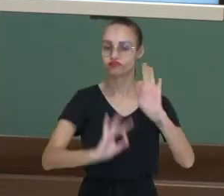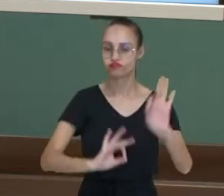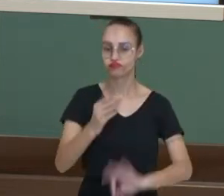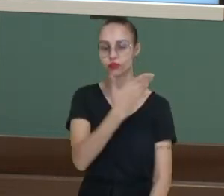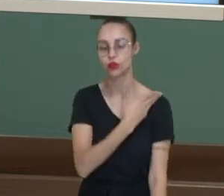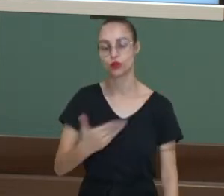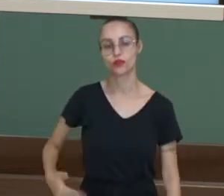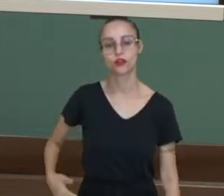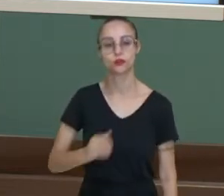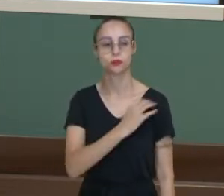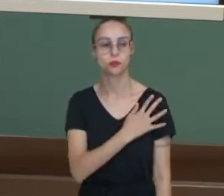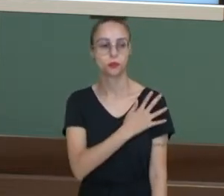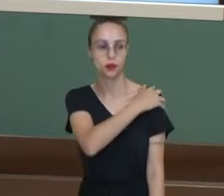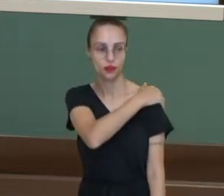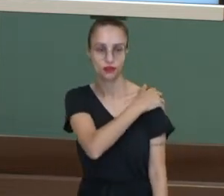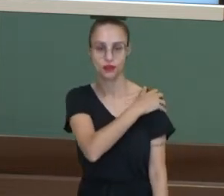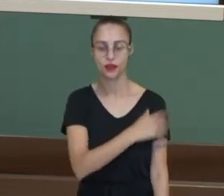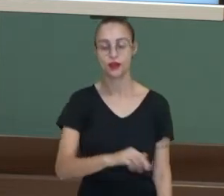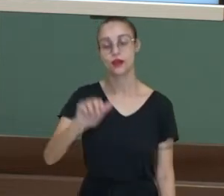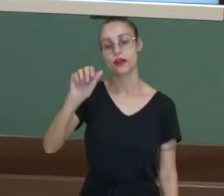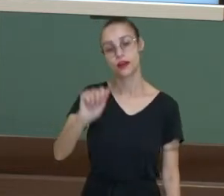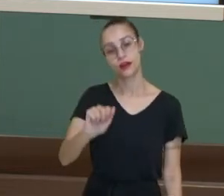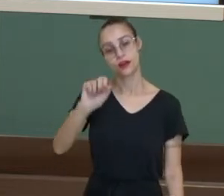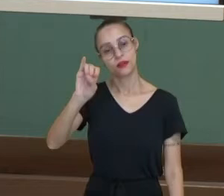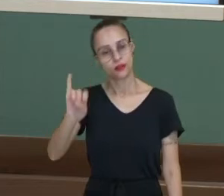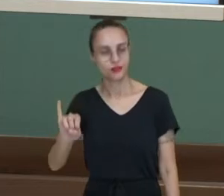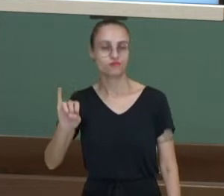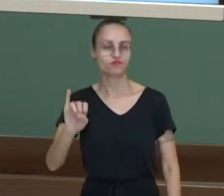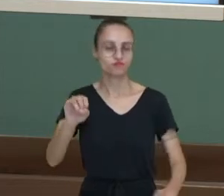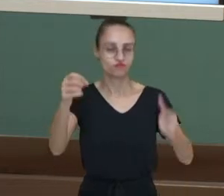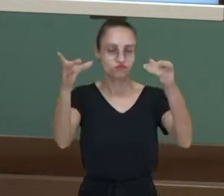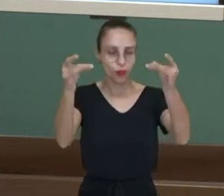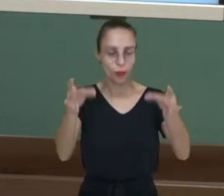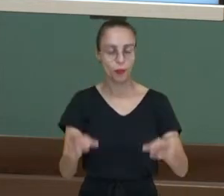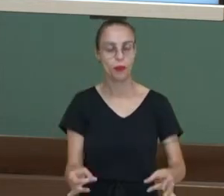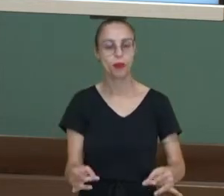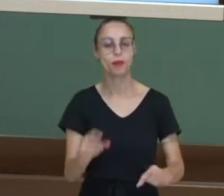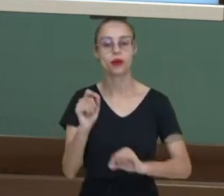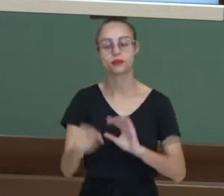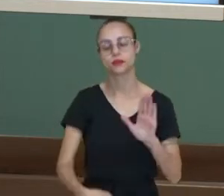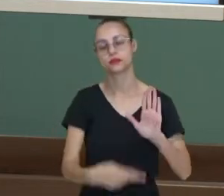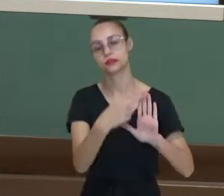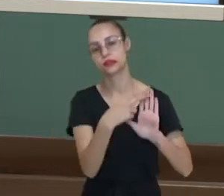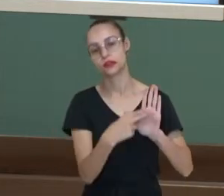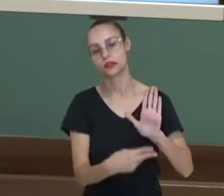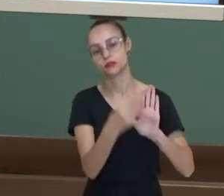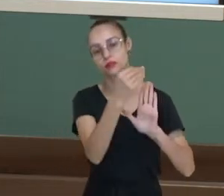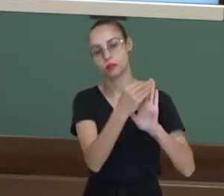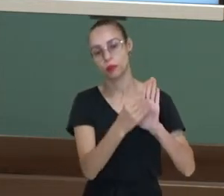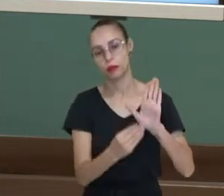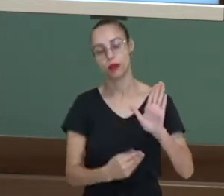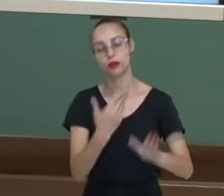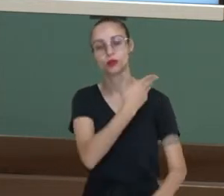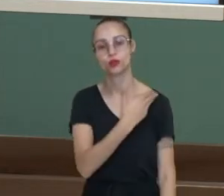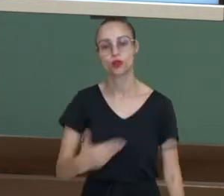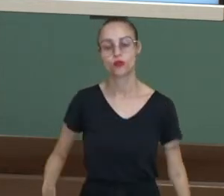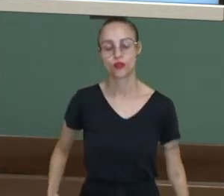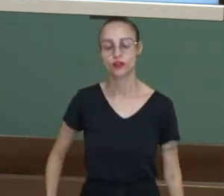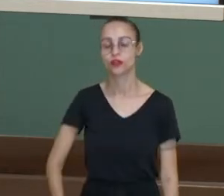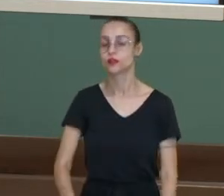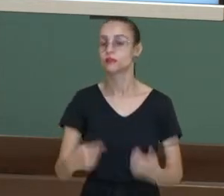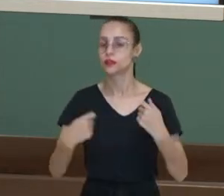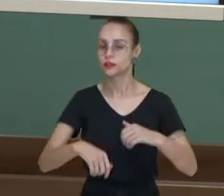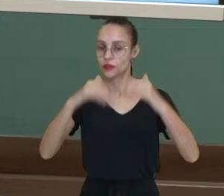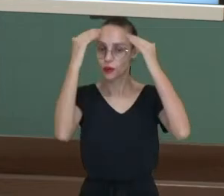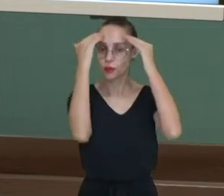governo militar. Então, atos institucionais, essas determinações do governo militar para serem